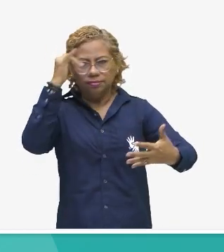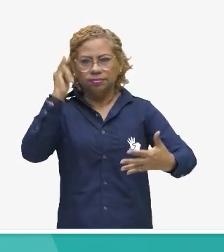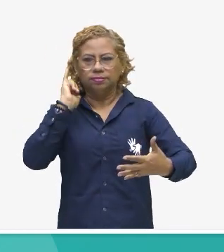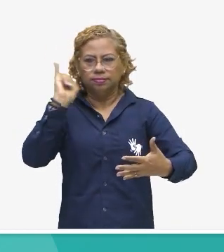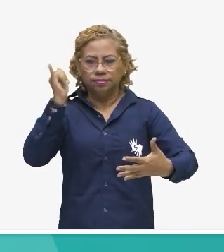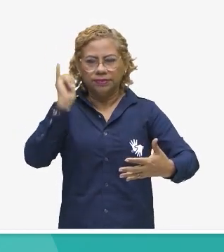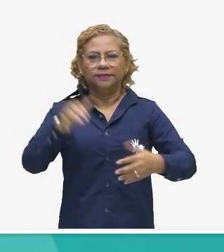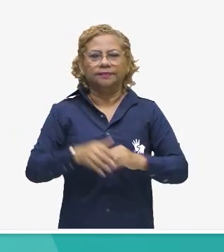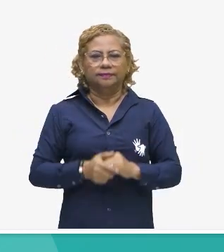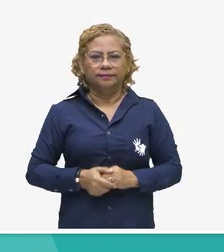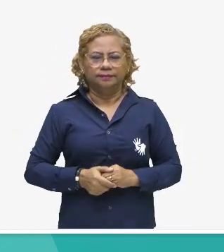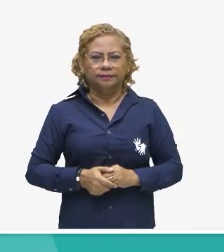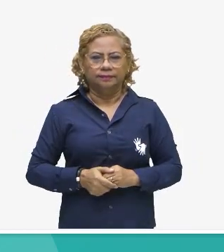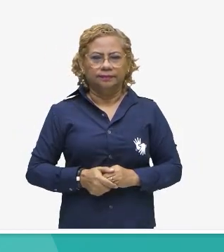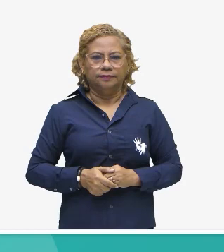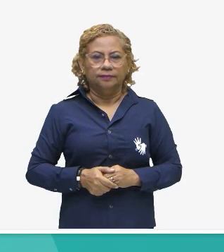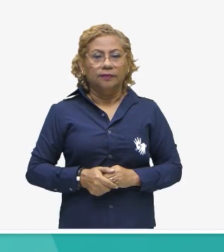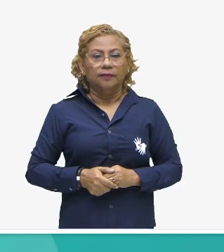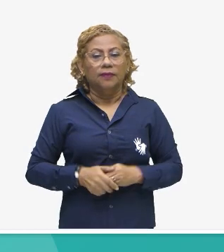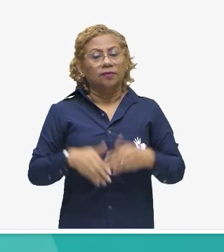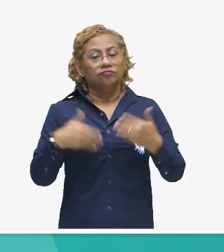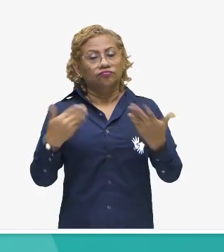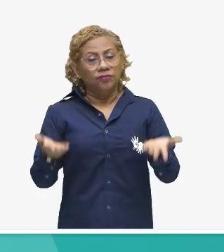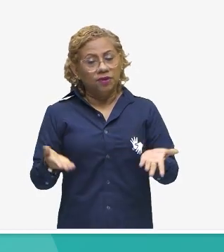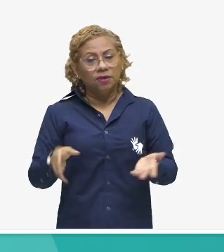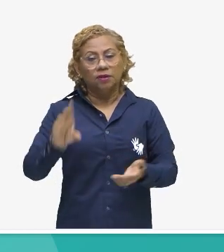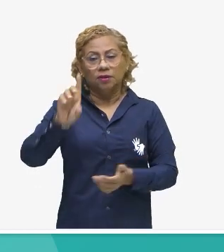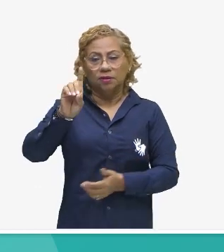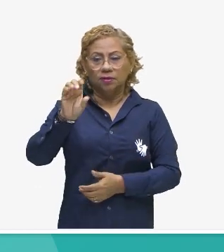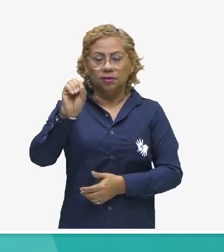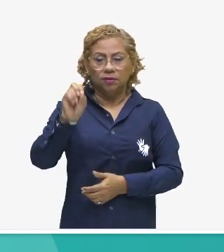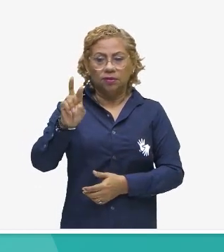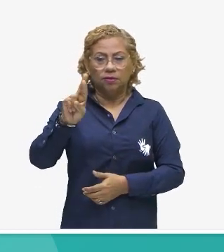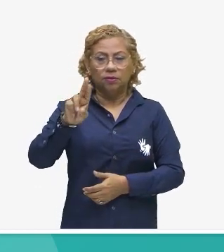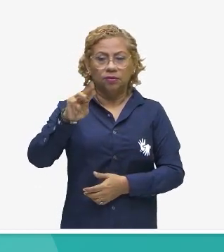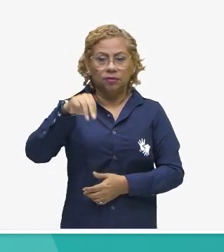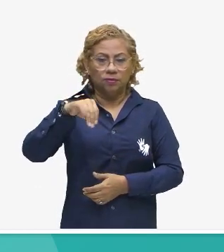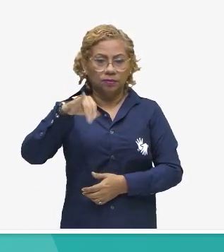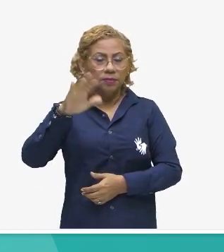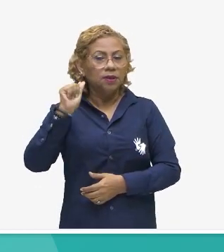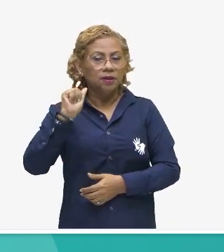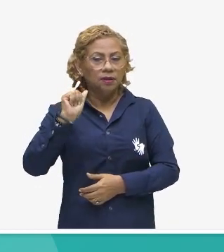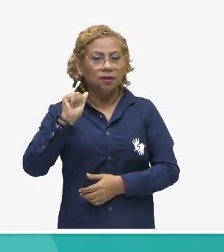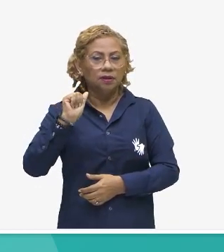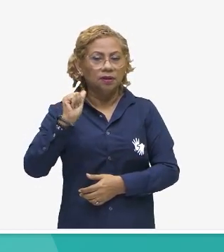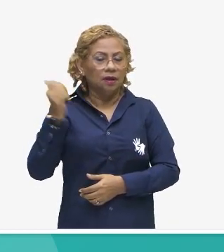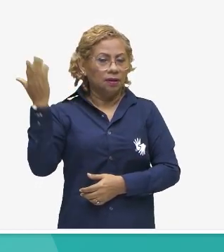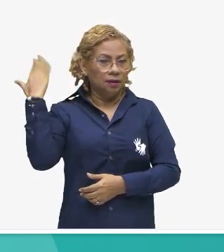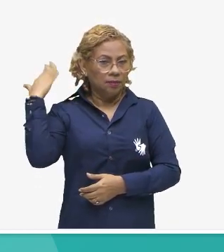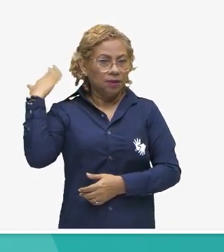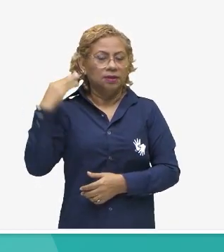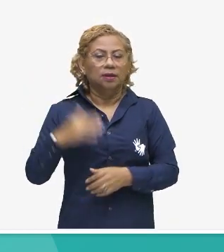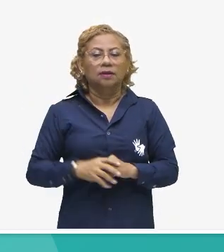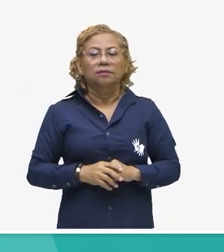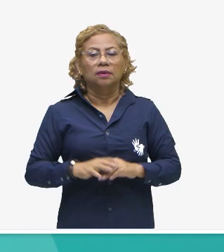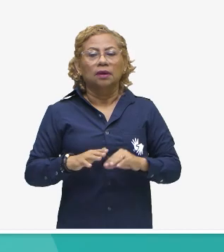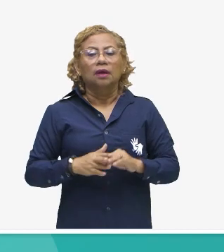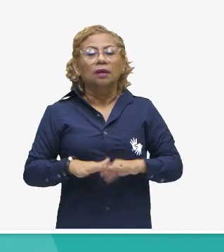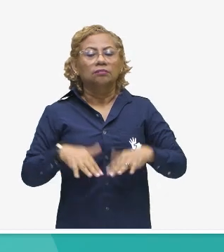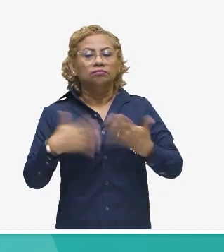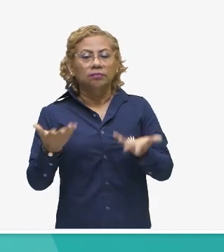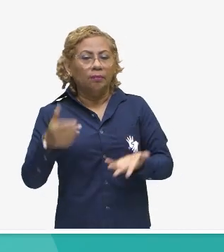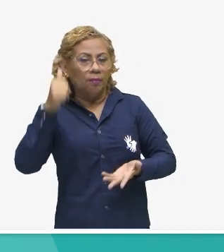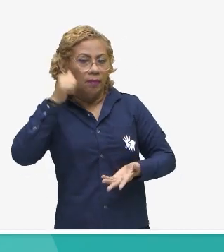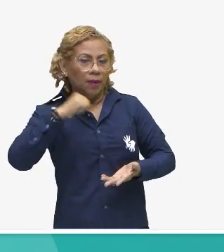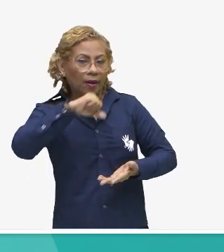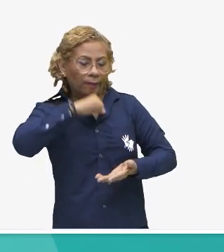não dorme no momento, né? Já passou, tempo passado. Enquanto a mãe lavava,